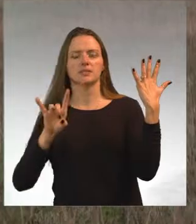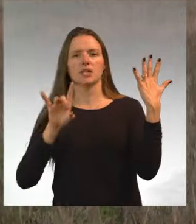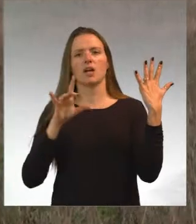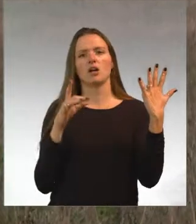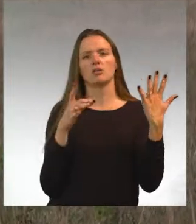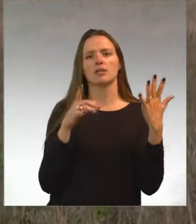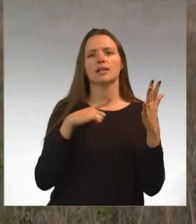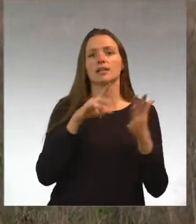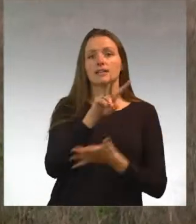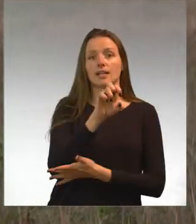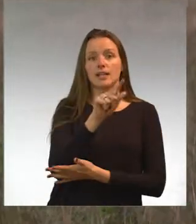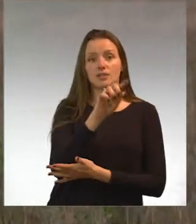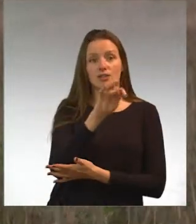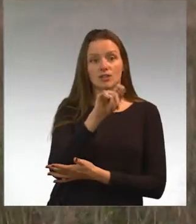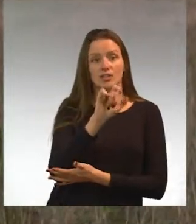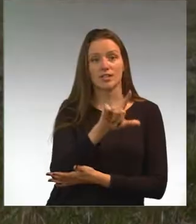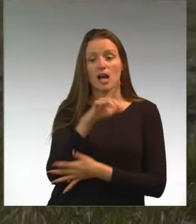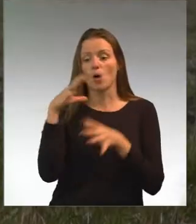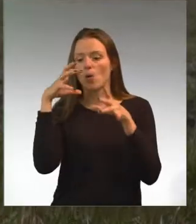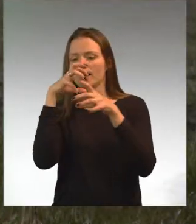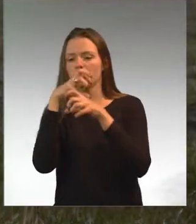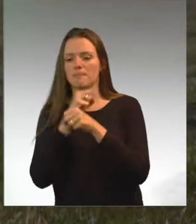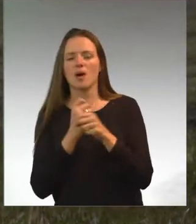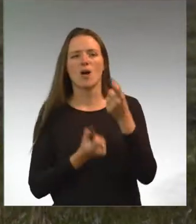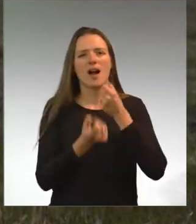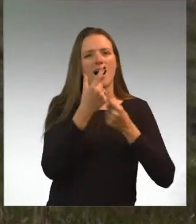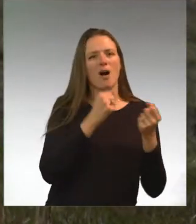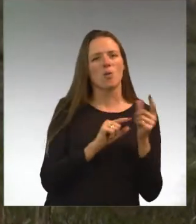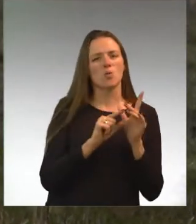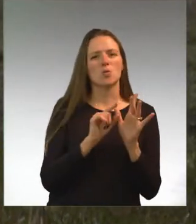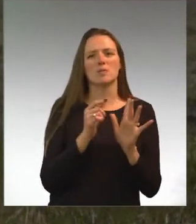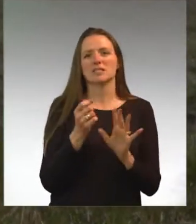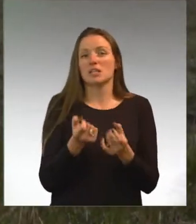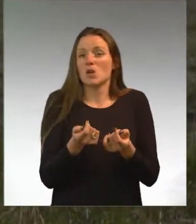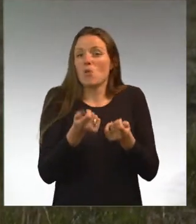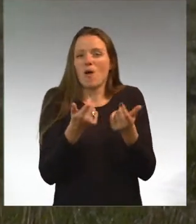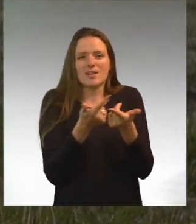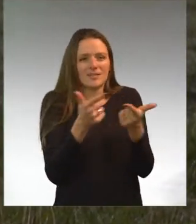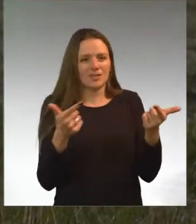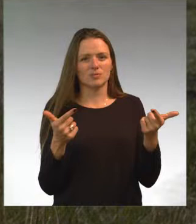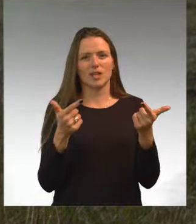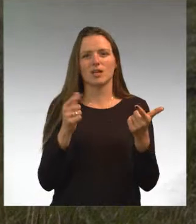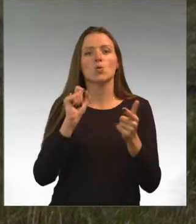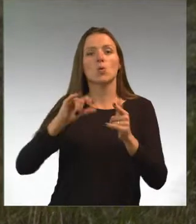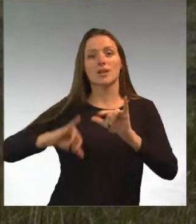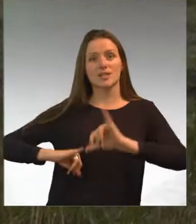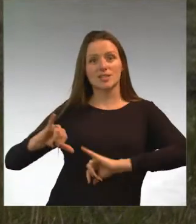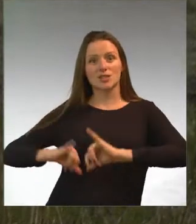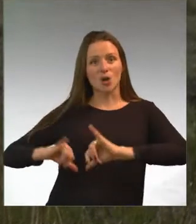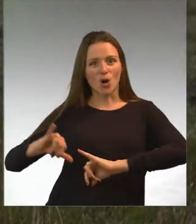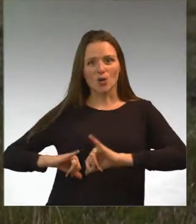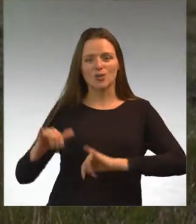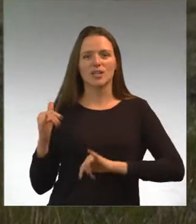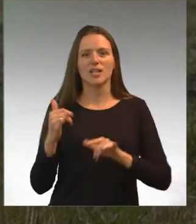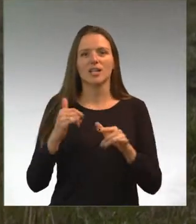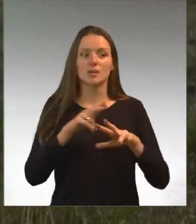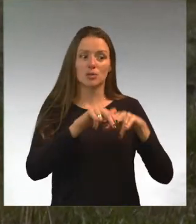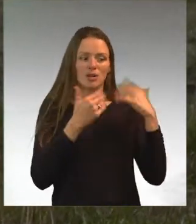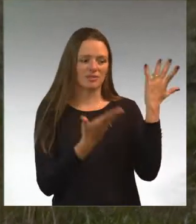animais em extinção, vulneráveis, raras. As ameaças que elas sofrem, por exemplo, madeireiros,